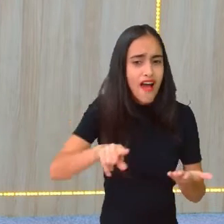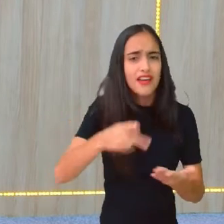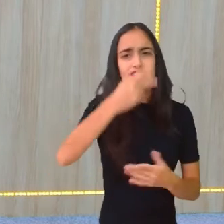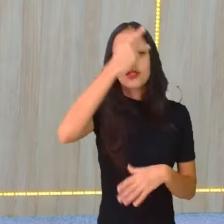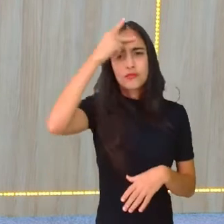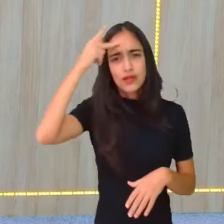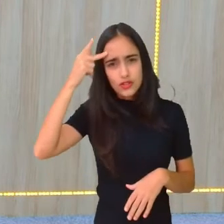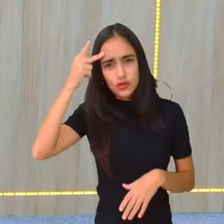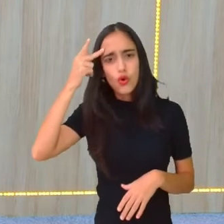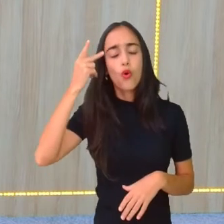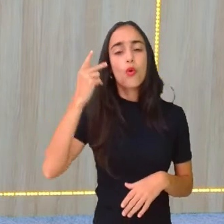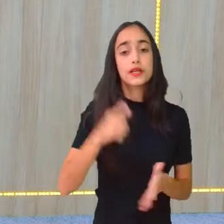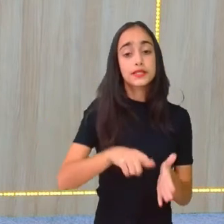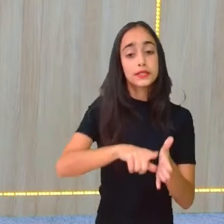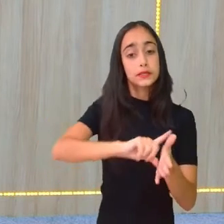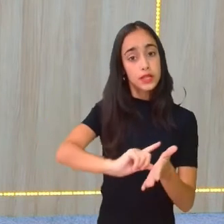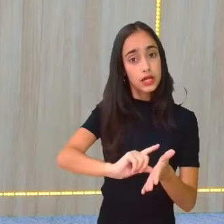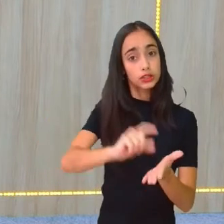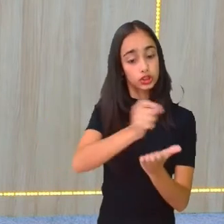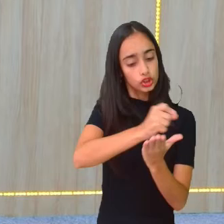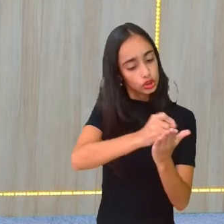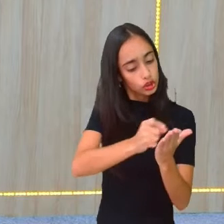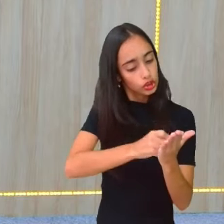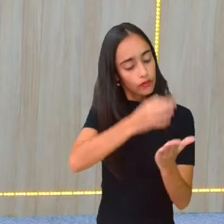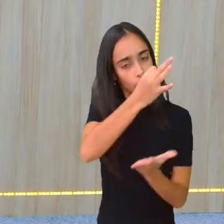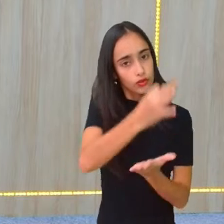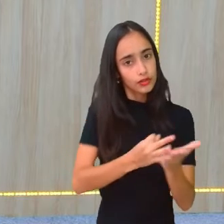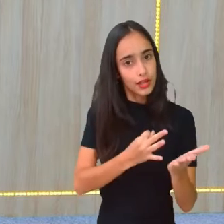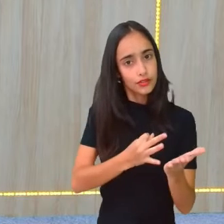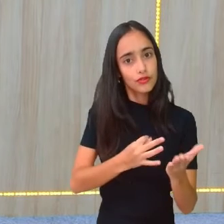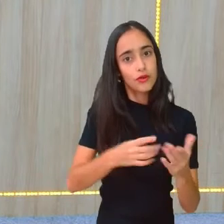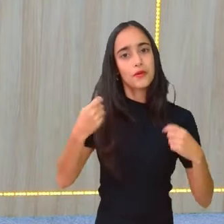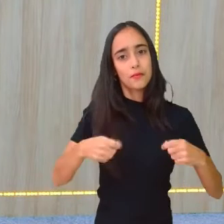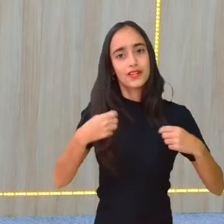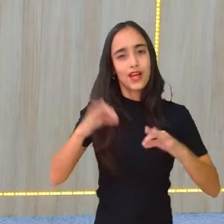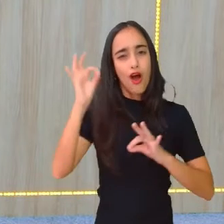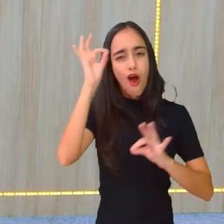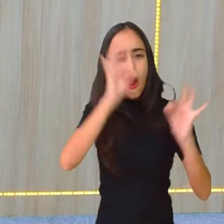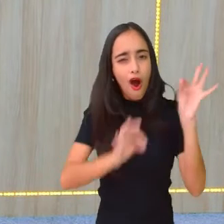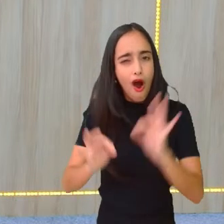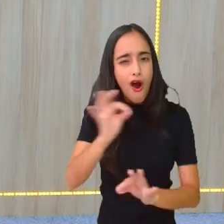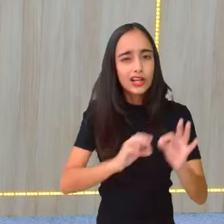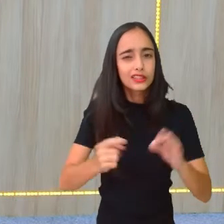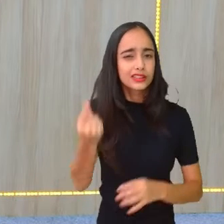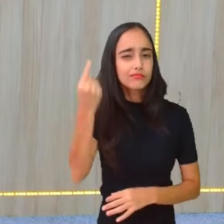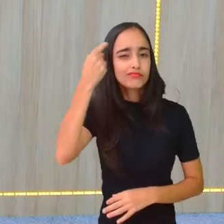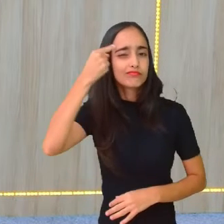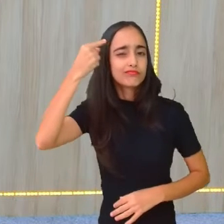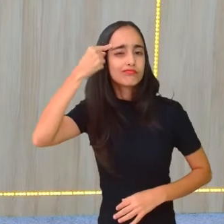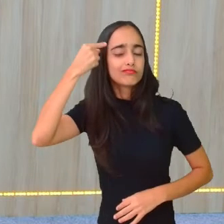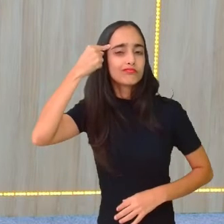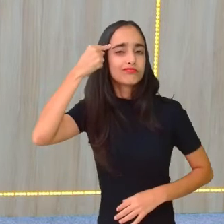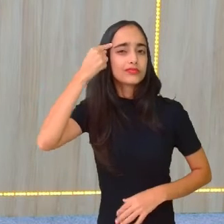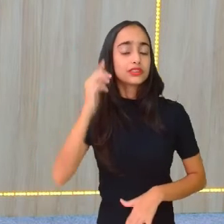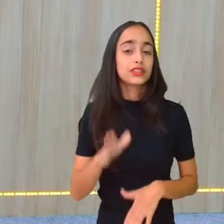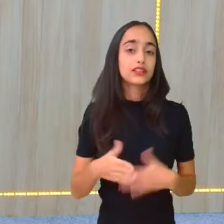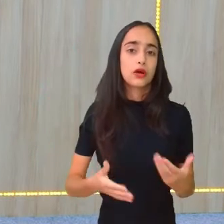as ideias, seja através de um mapa mental, seja através de um resumo. Então, muita gente faz isso. O